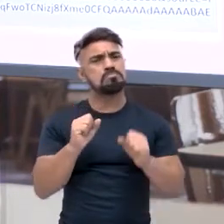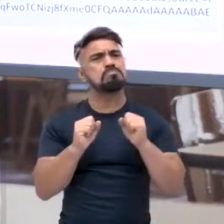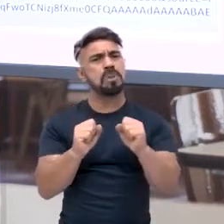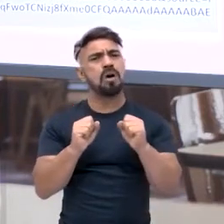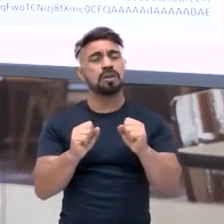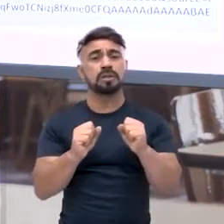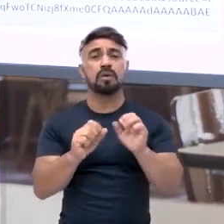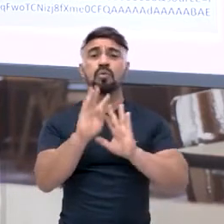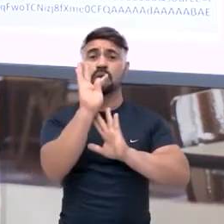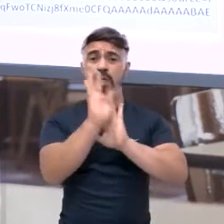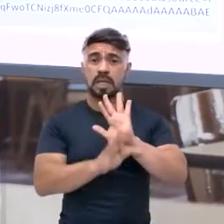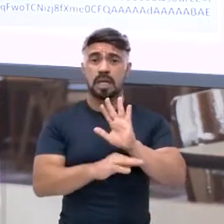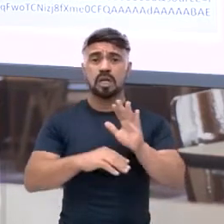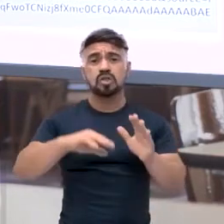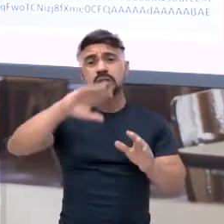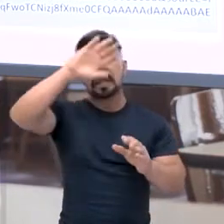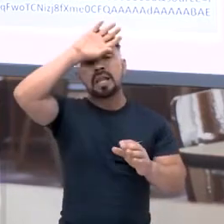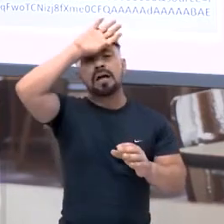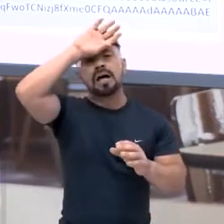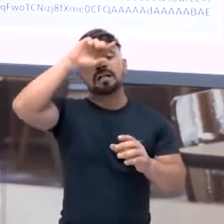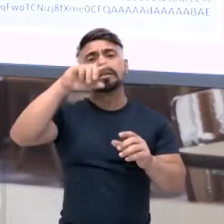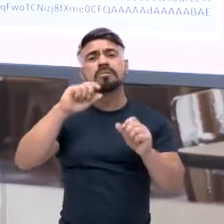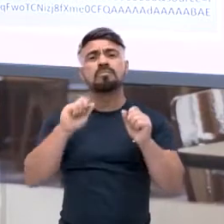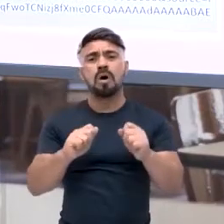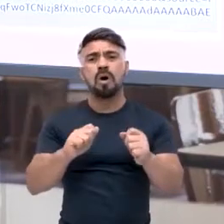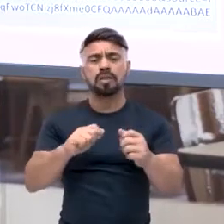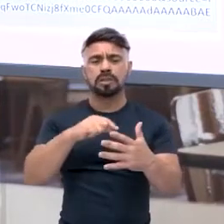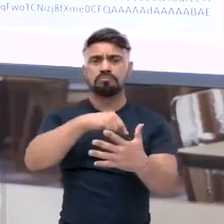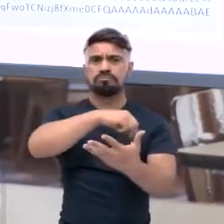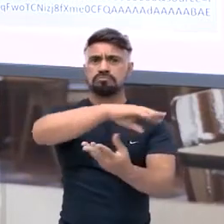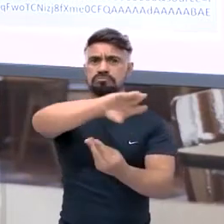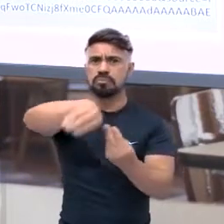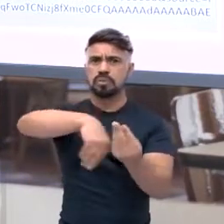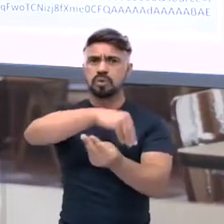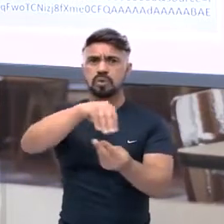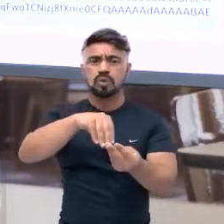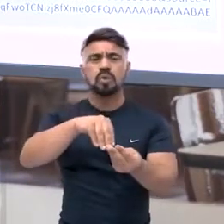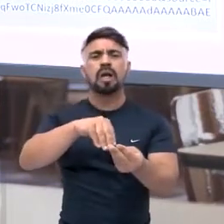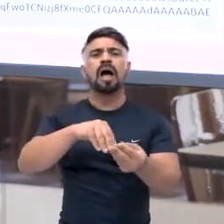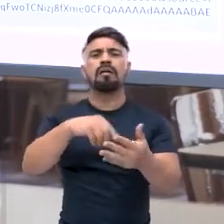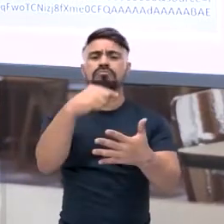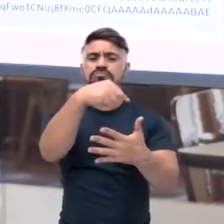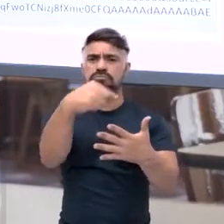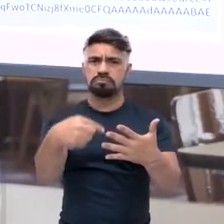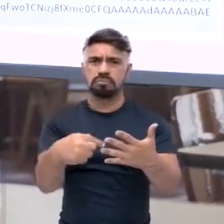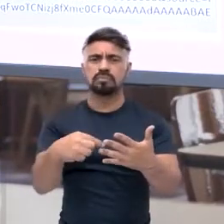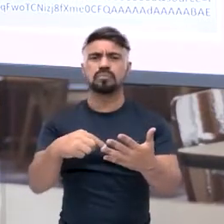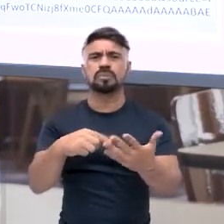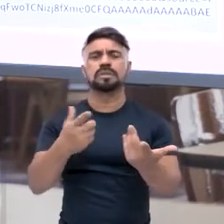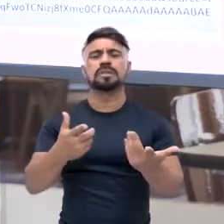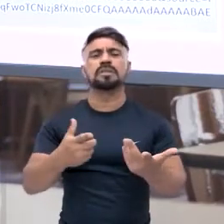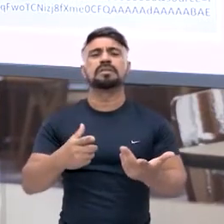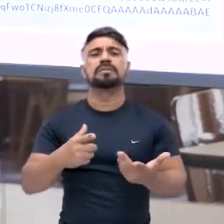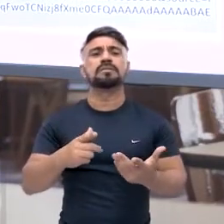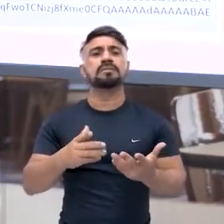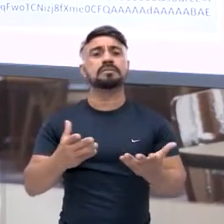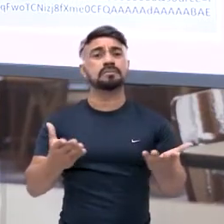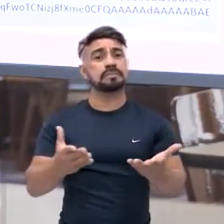pode. O texto dramático, ele pode mesclar todas essas variações.